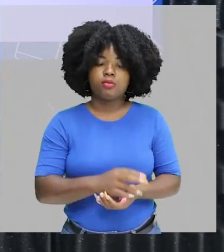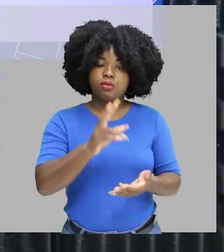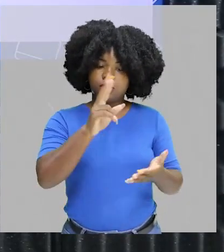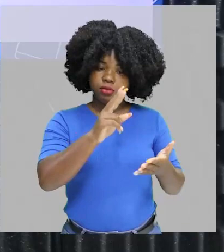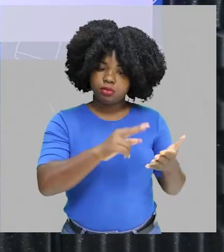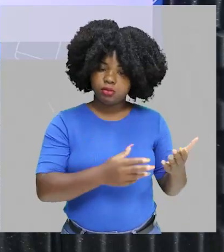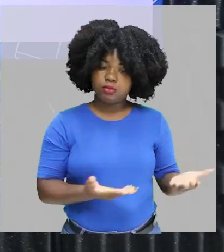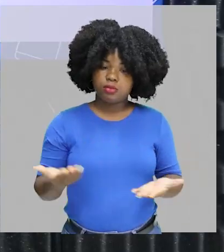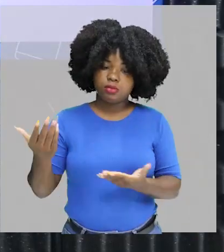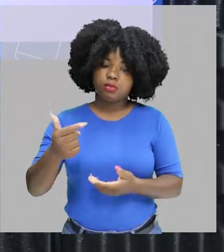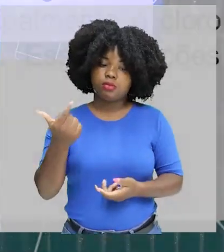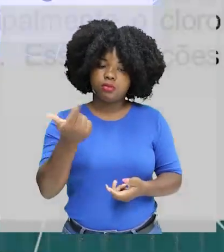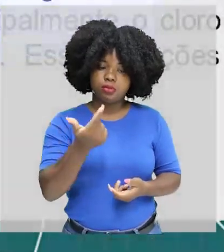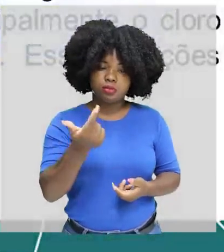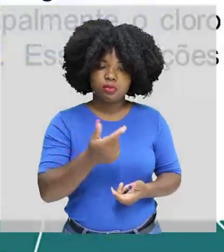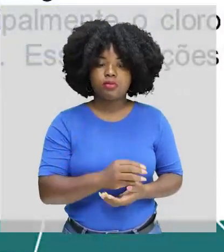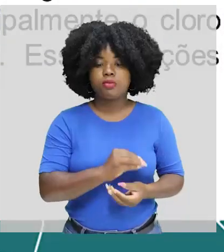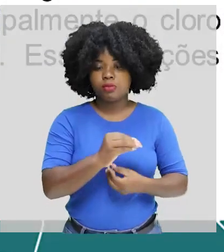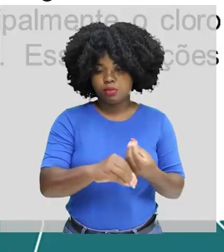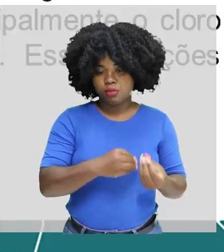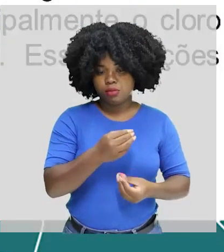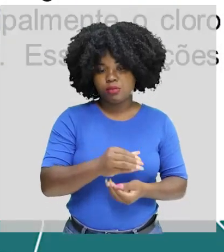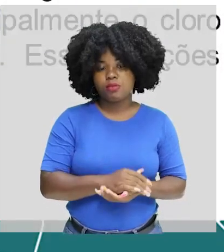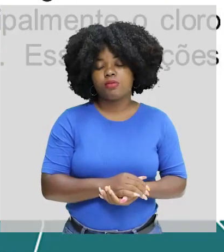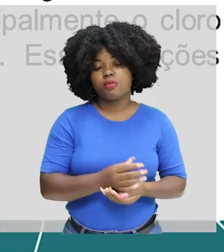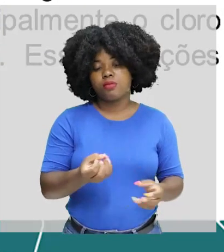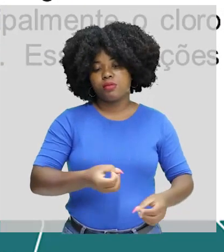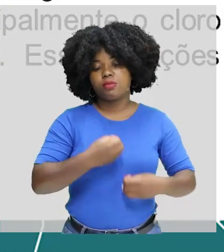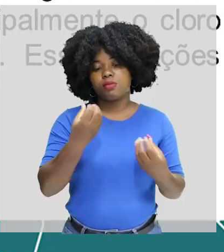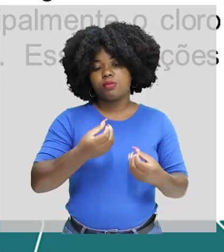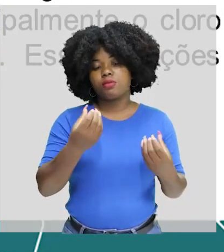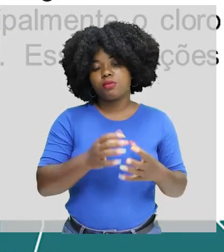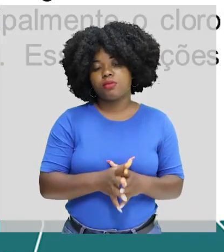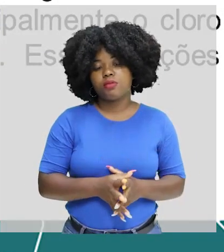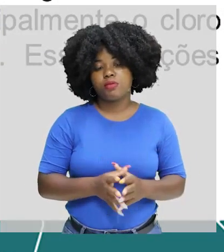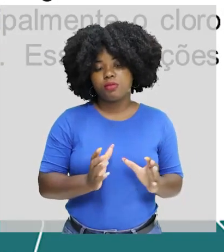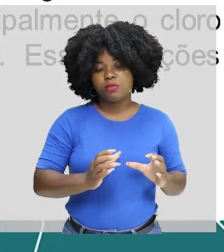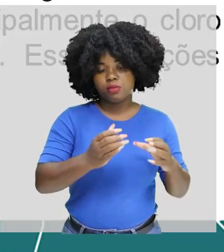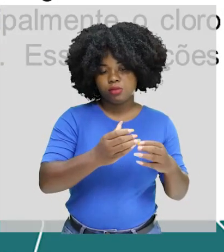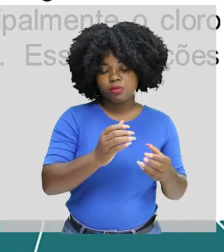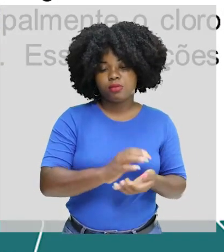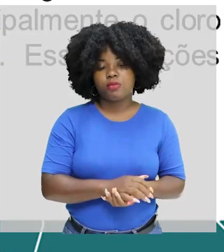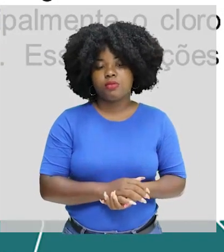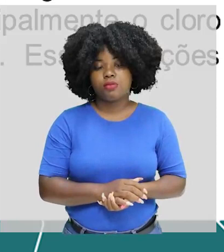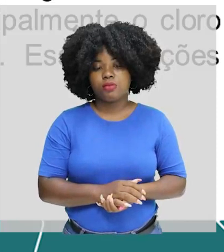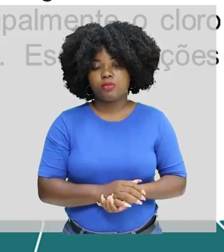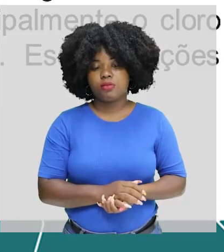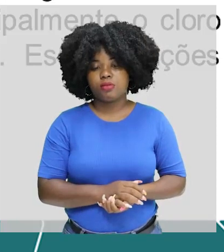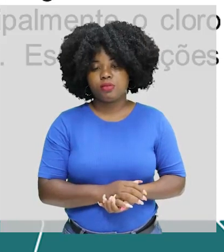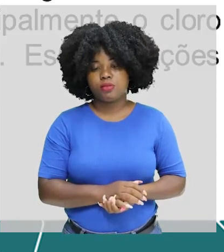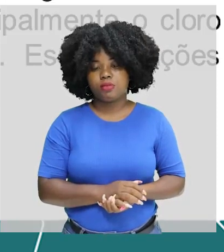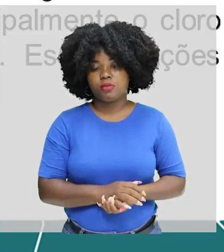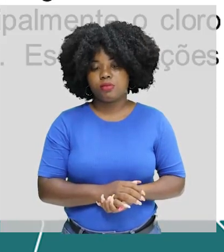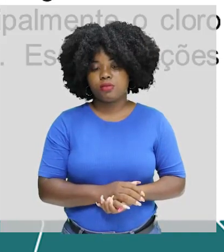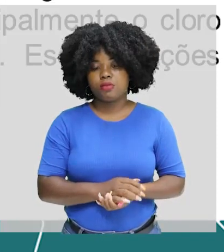Uma segunda reação para a síntese de compostos de haletos orgânicos é a reação